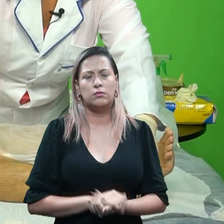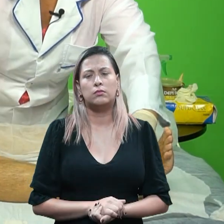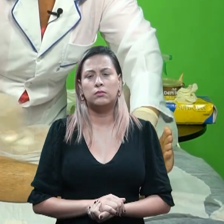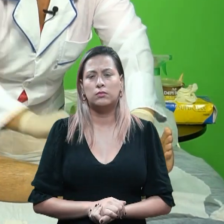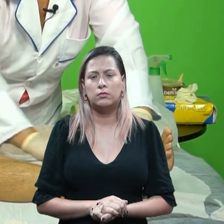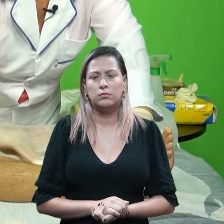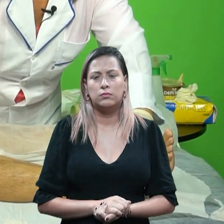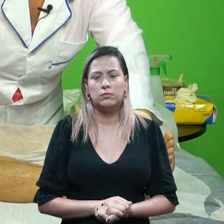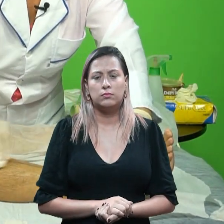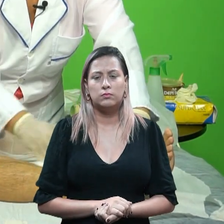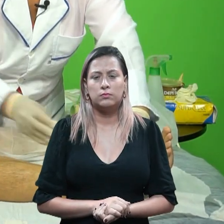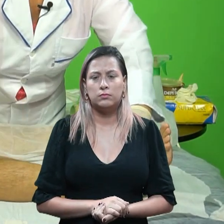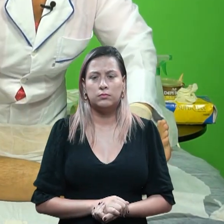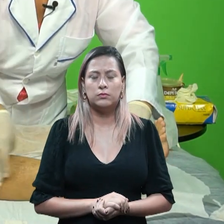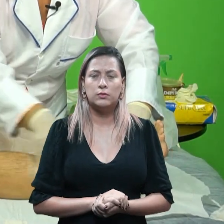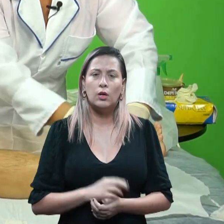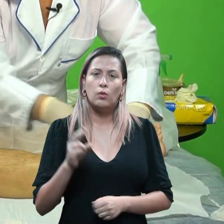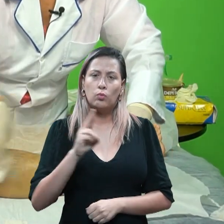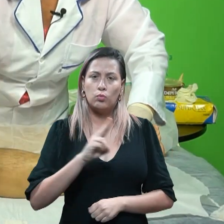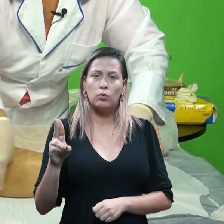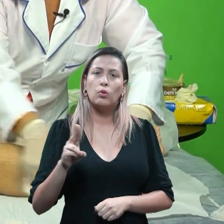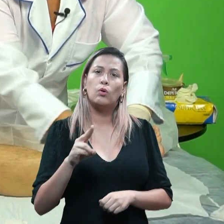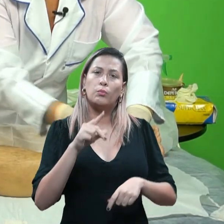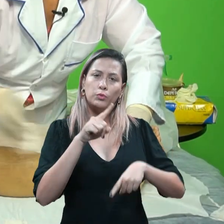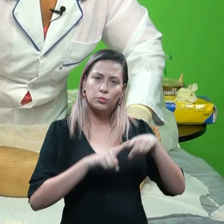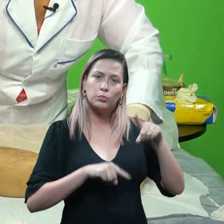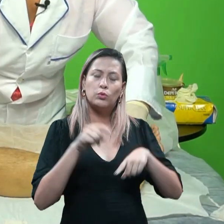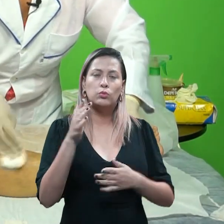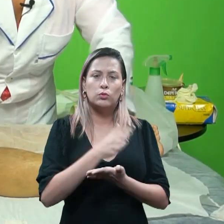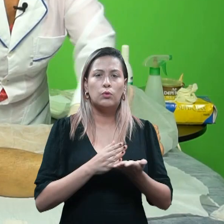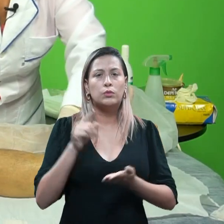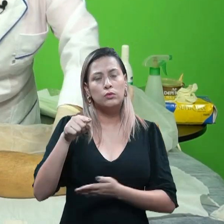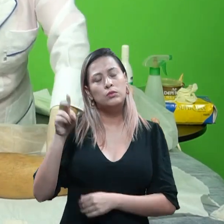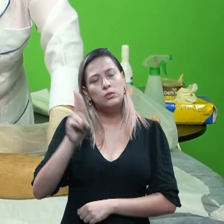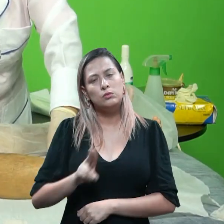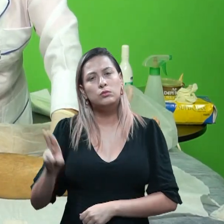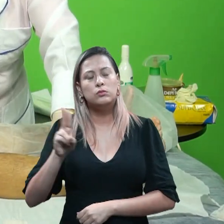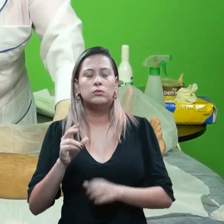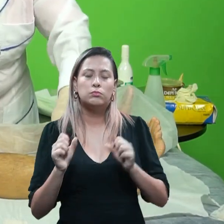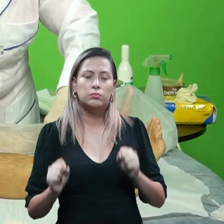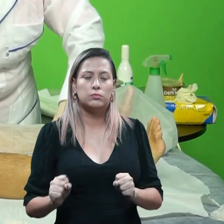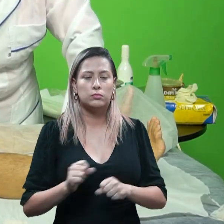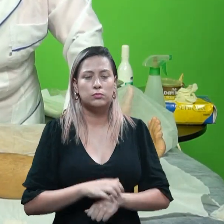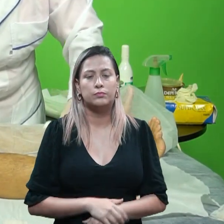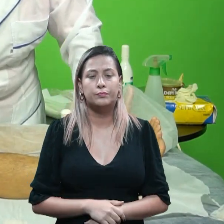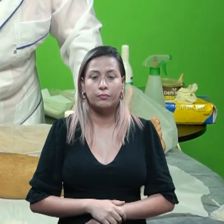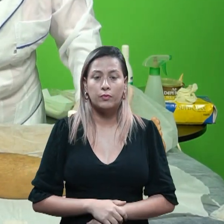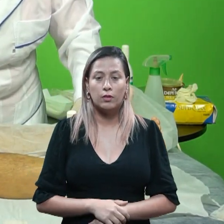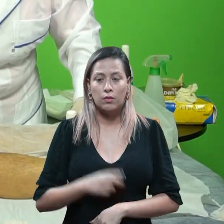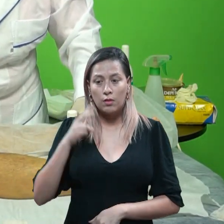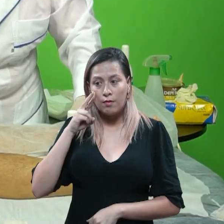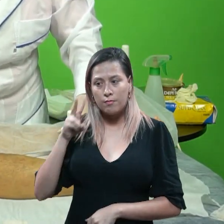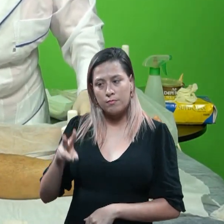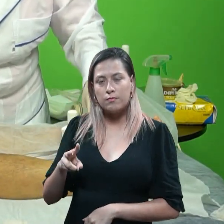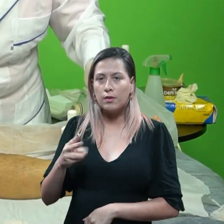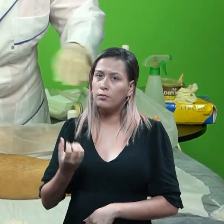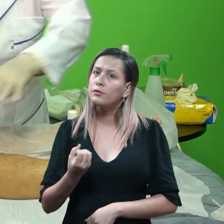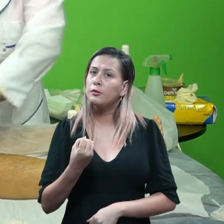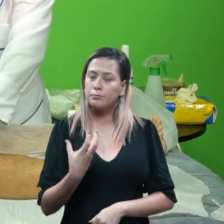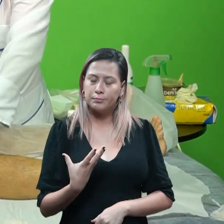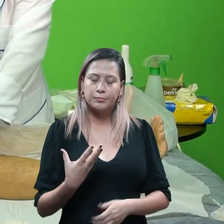algumas indicações de cosméticos que você pode utilizar. Vocês podem observar que a pele dela está toda íntegra, então nós